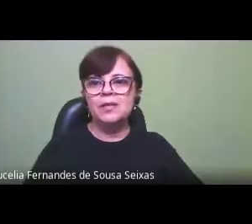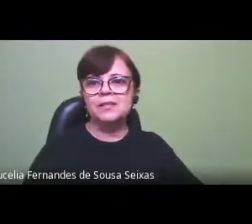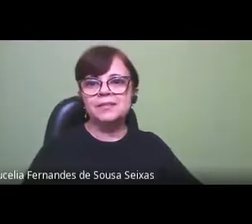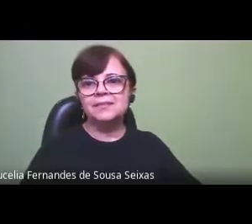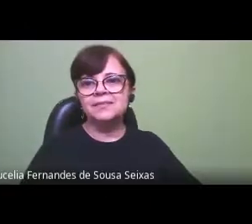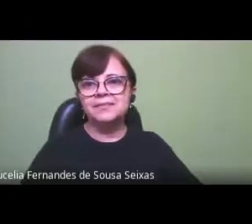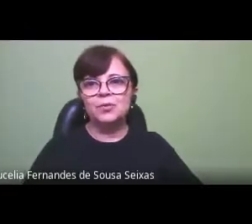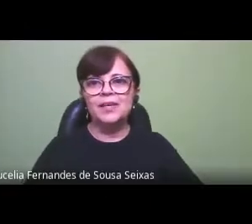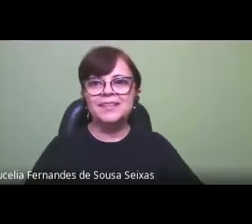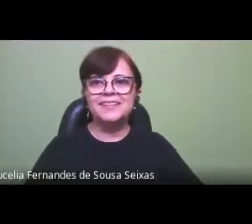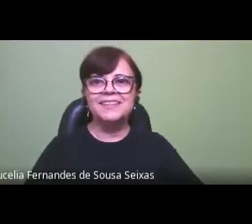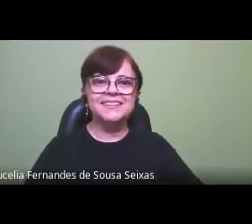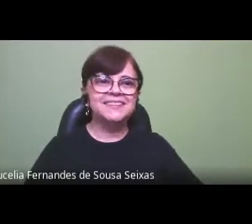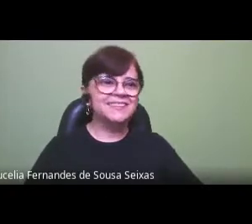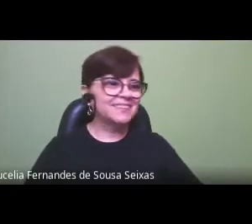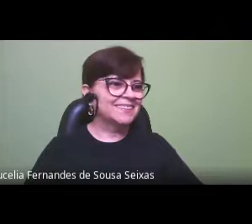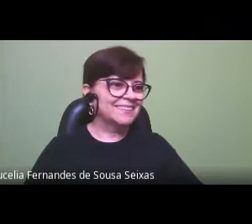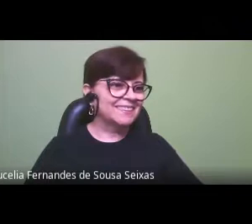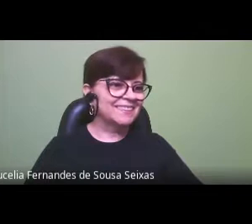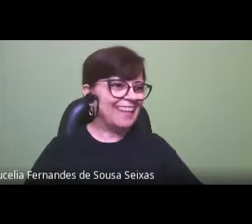Parabéns, Tuane. Tuane.